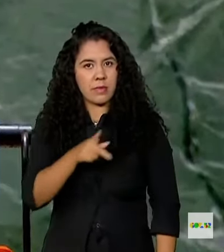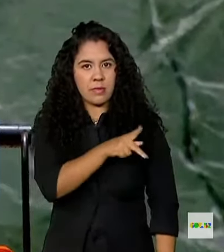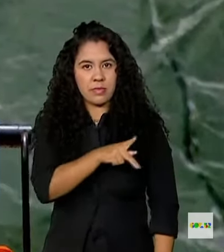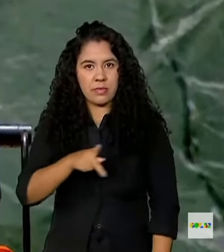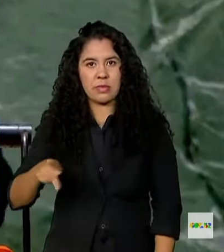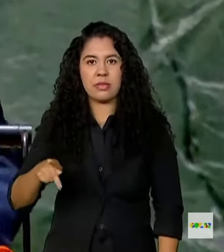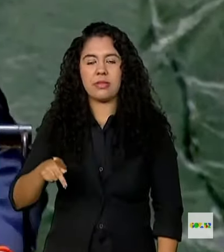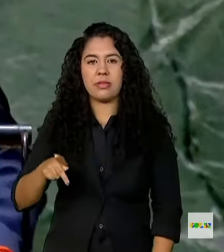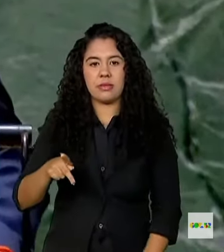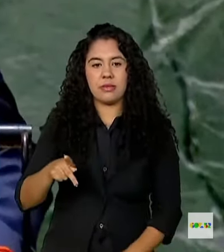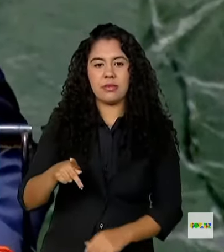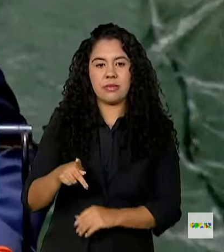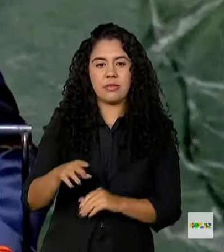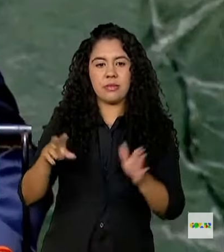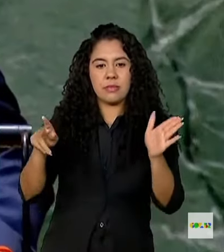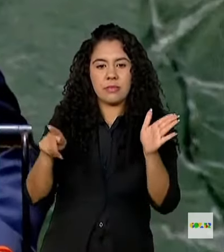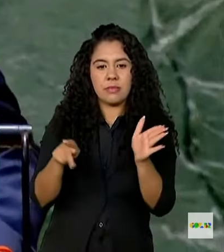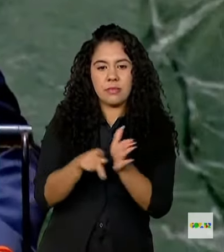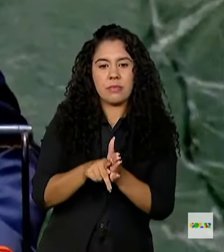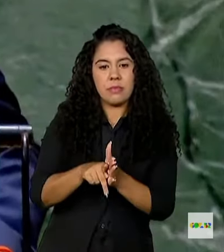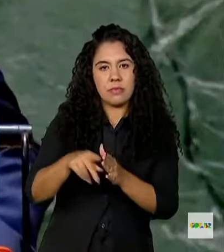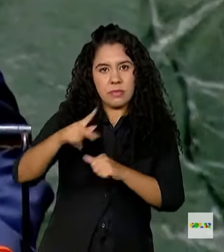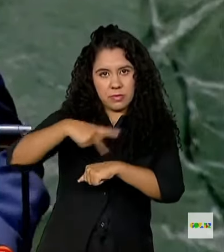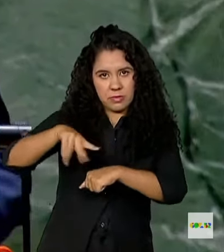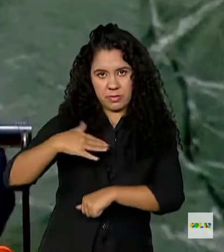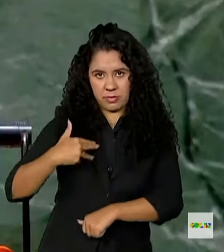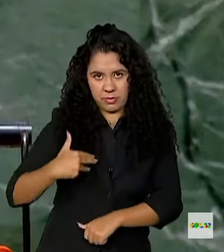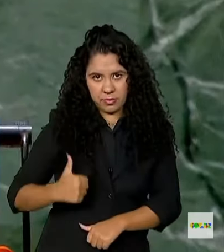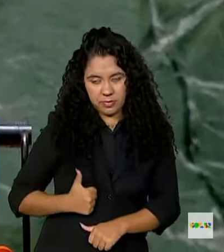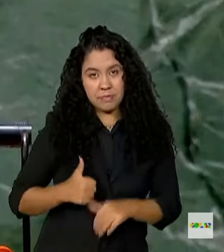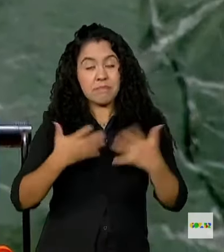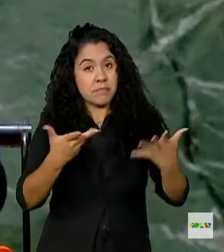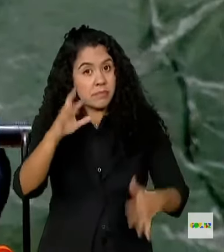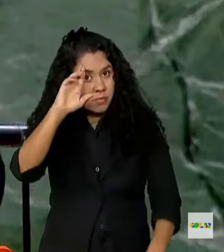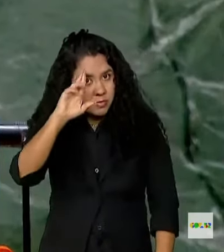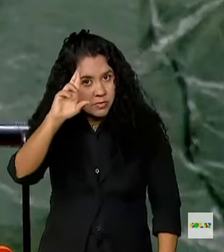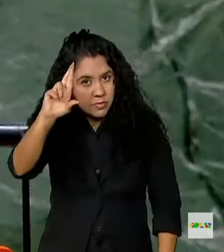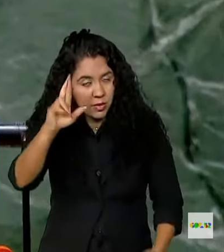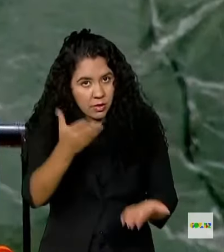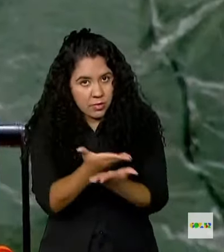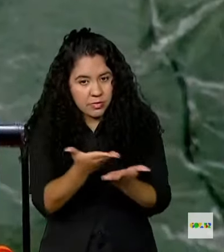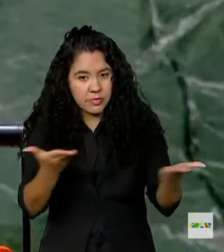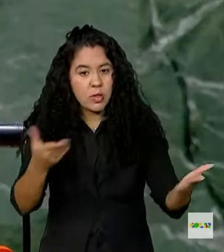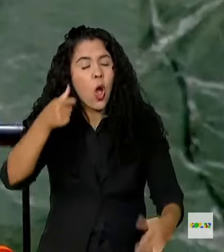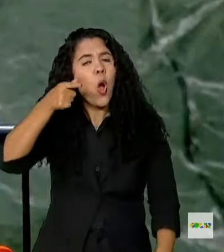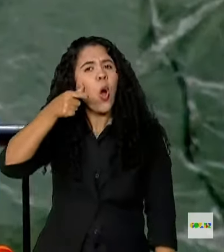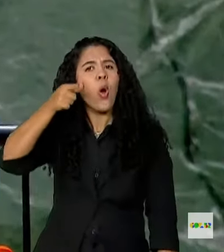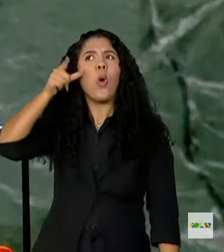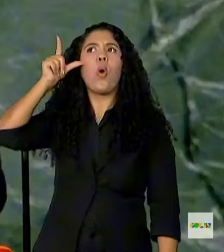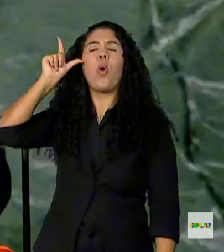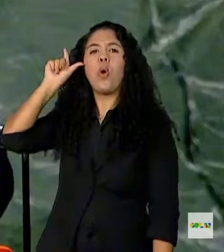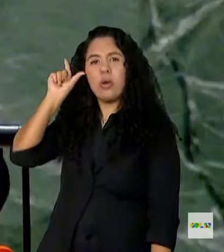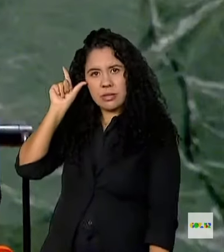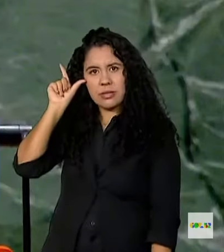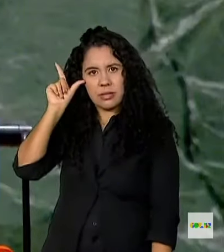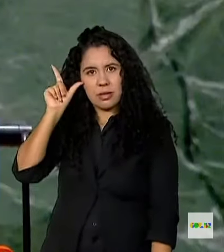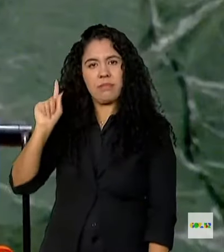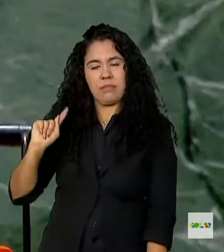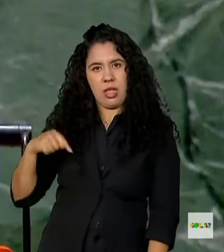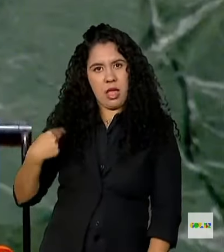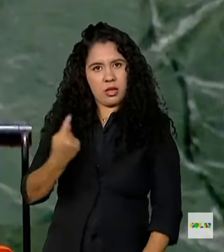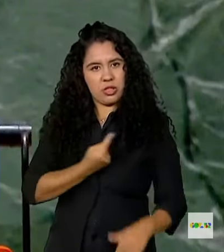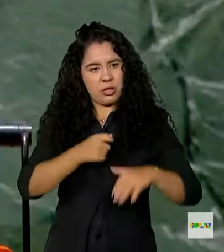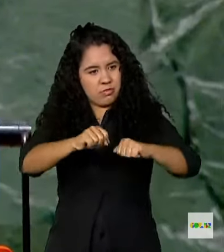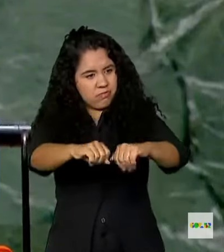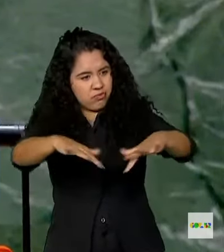presente. Senhoras e senhores, adotamos ontem, aqui neste mesmo